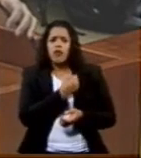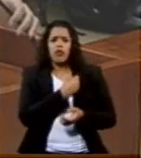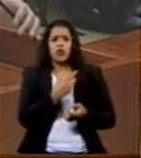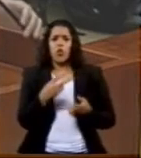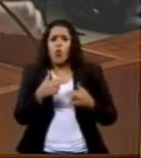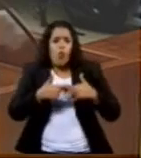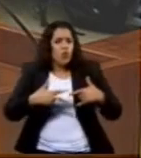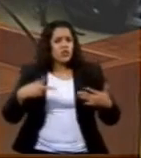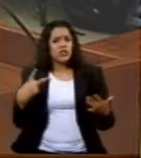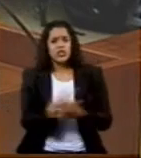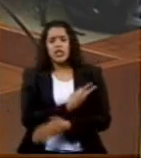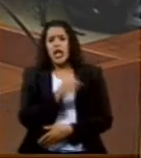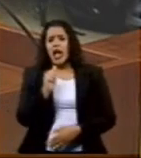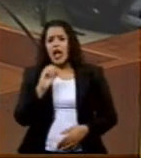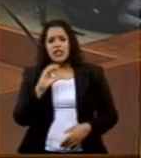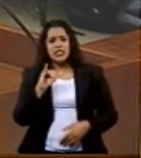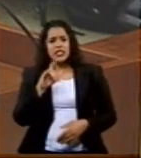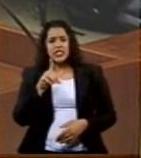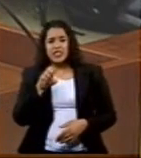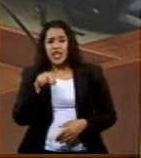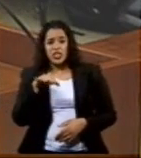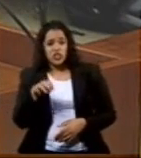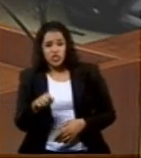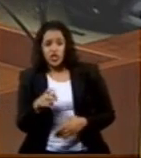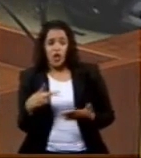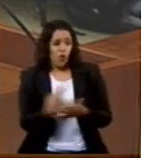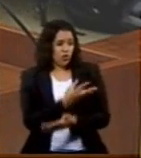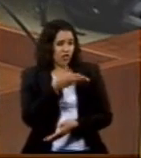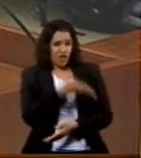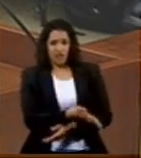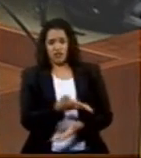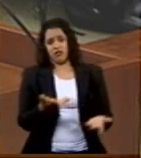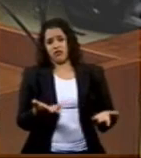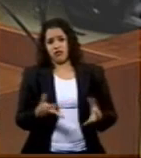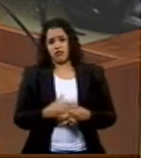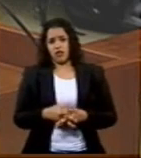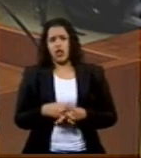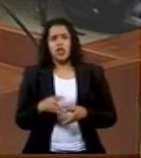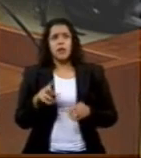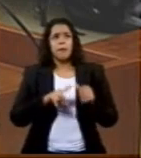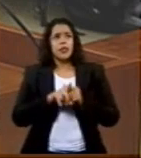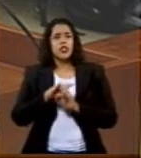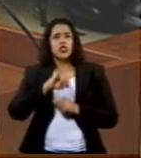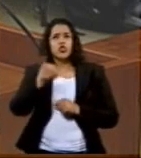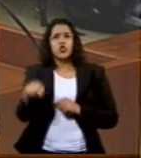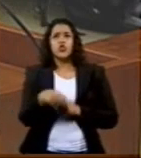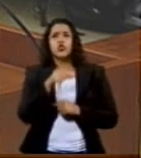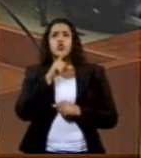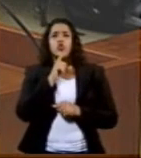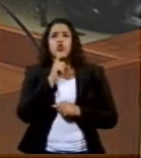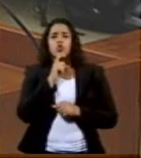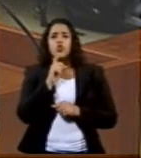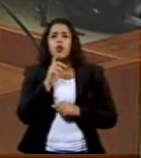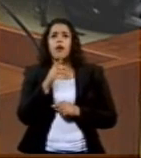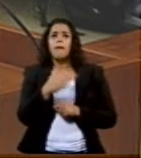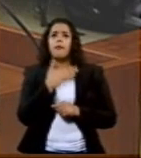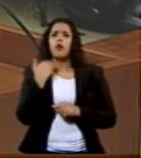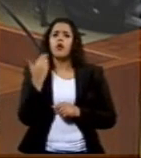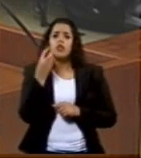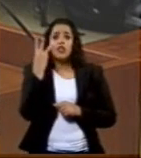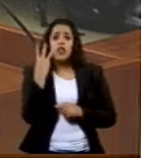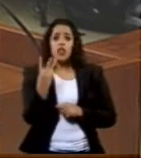que ocorrem cotidianamente nas operações portuárias. Agora, em julho de 2018, faleceram